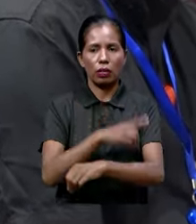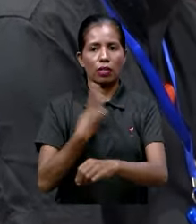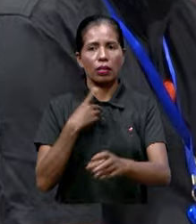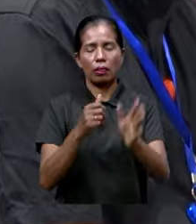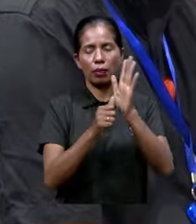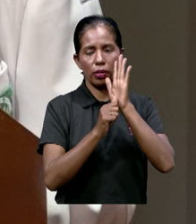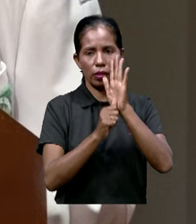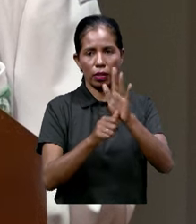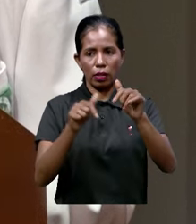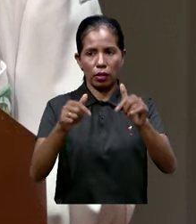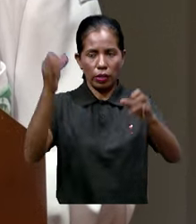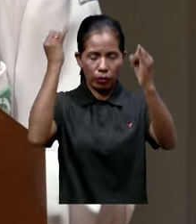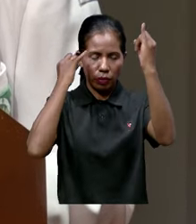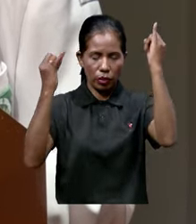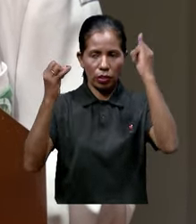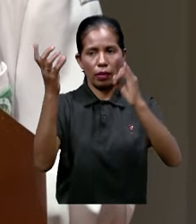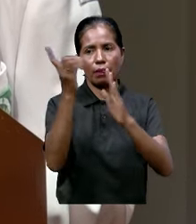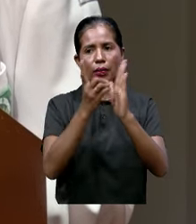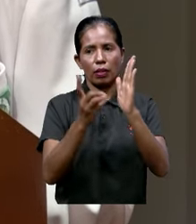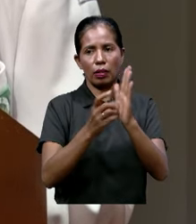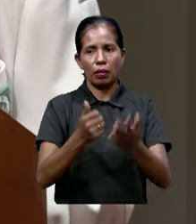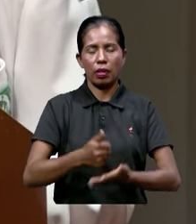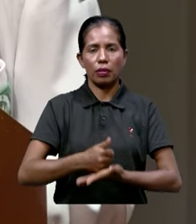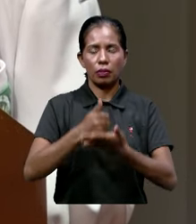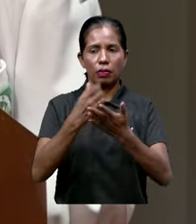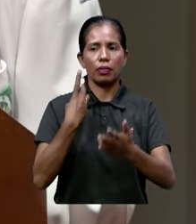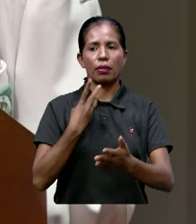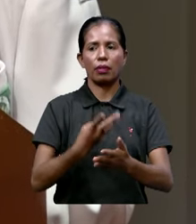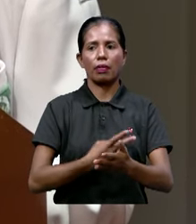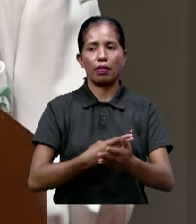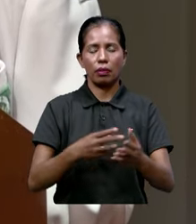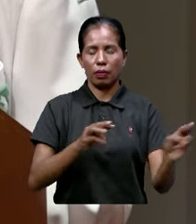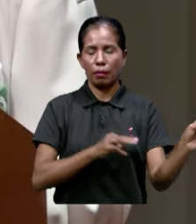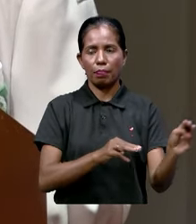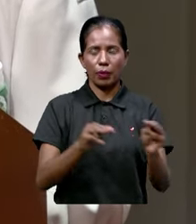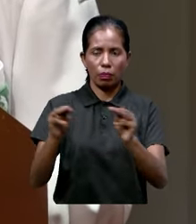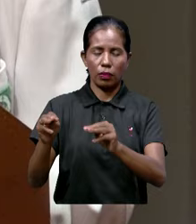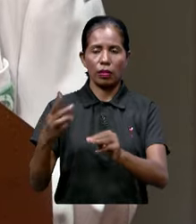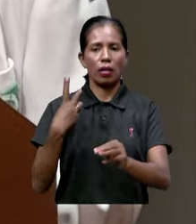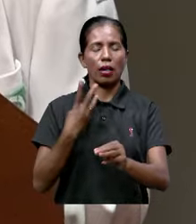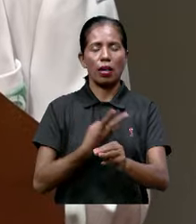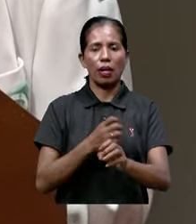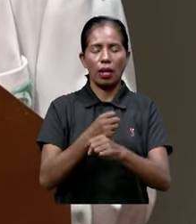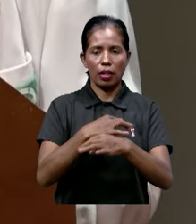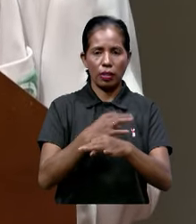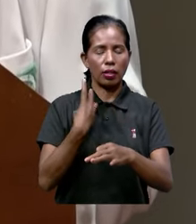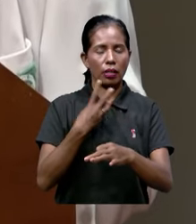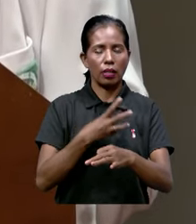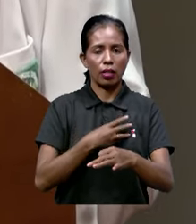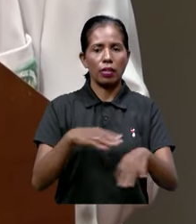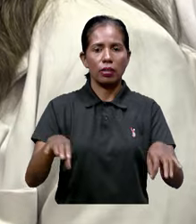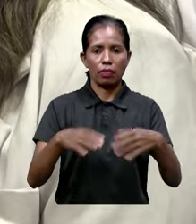e ne, atunune, informação, ga data serne, bela ajuda ita. Orbele muda ka hadia itene qualidade de serviço lor